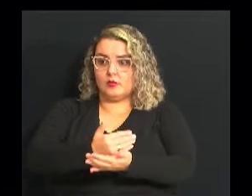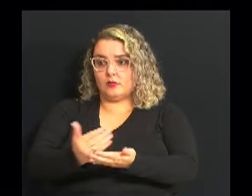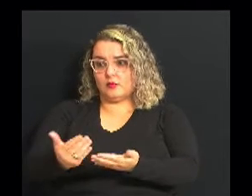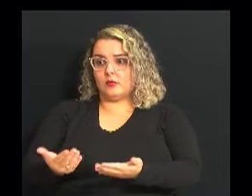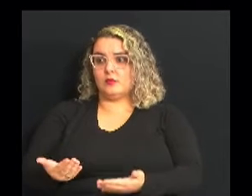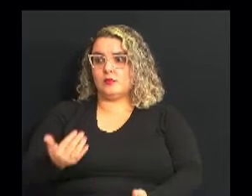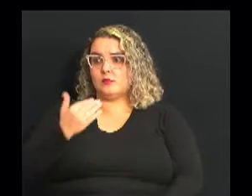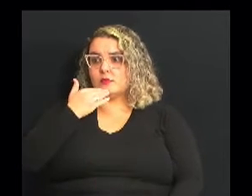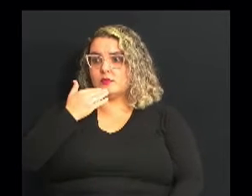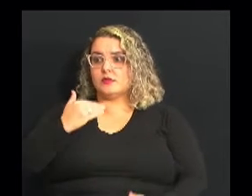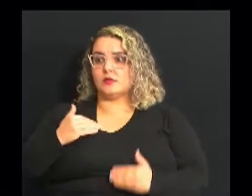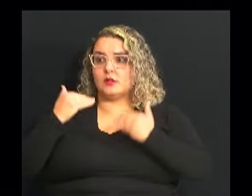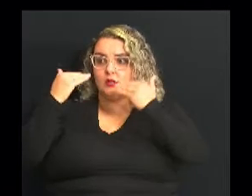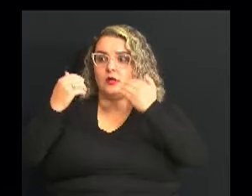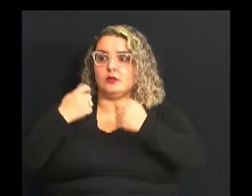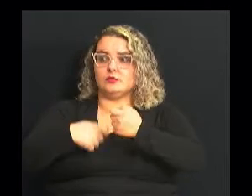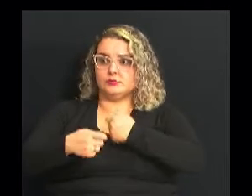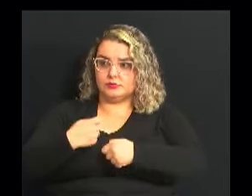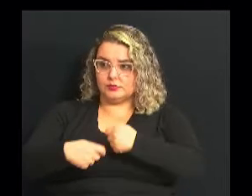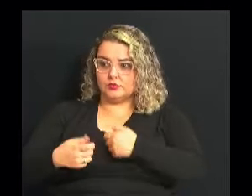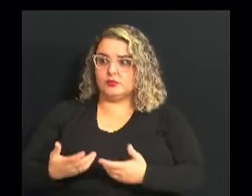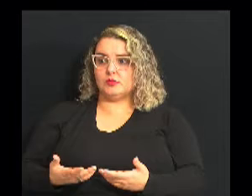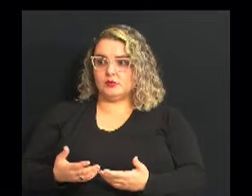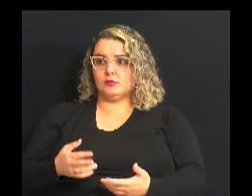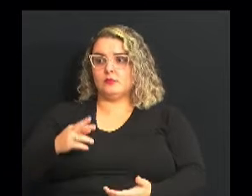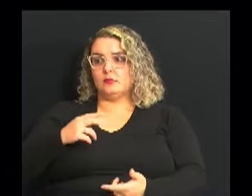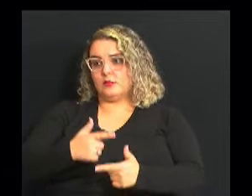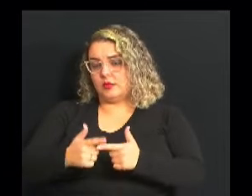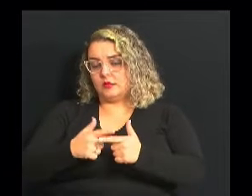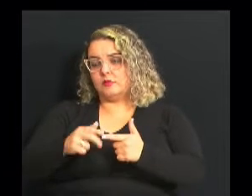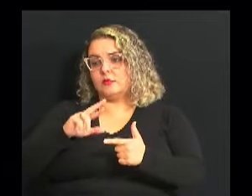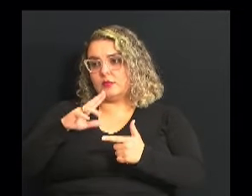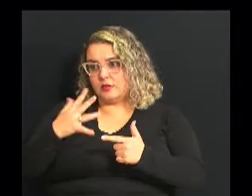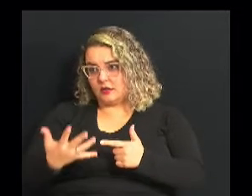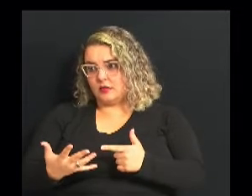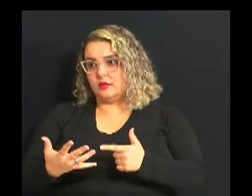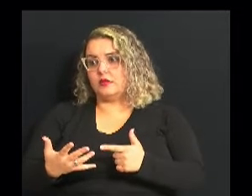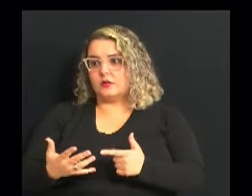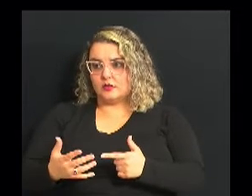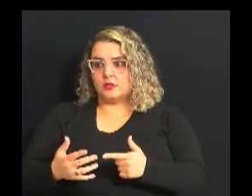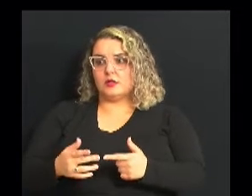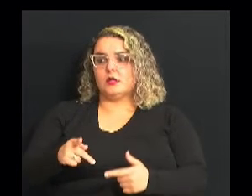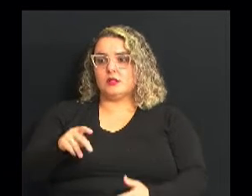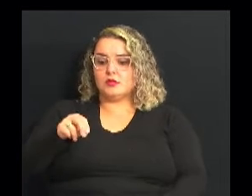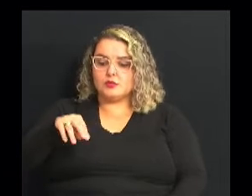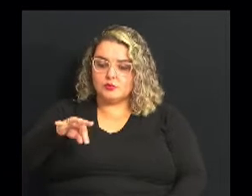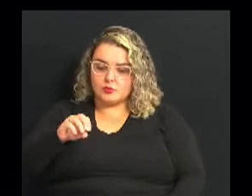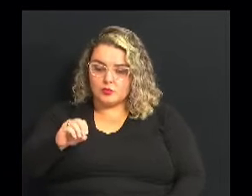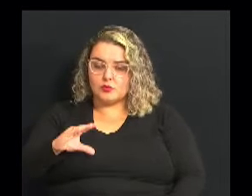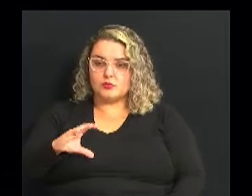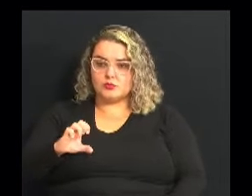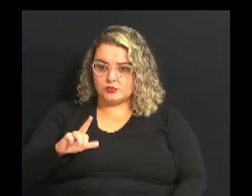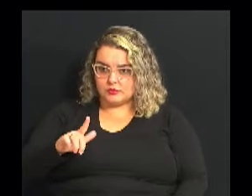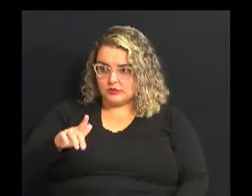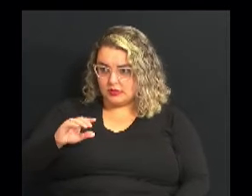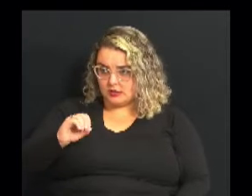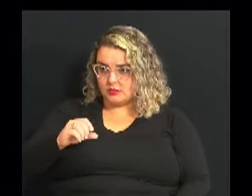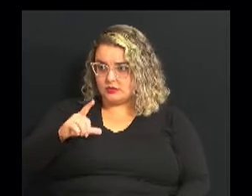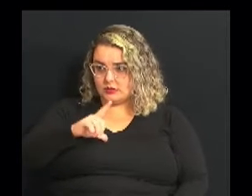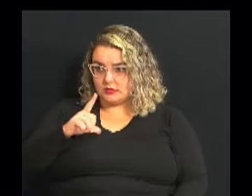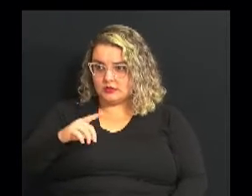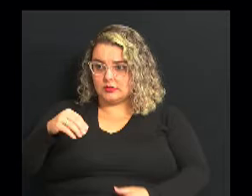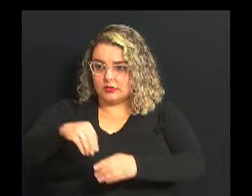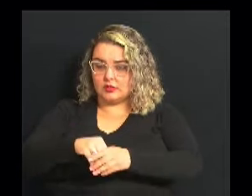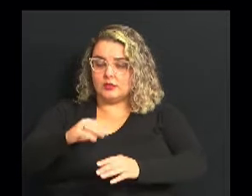alta administração para solucionar essas falhas, esses pontos cegos que hoje existem na Câmara, né?